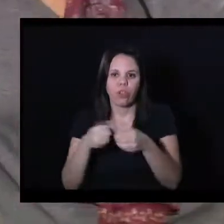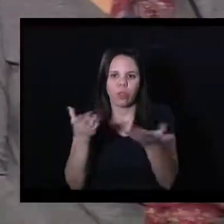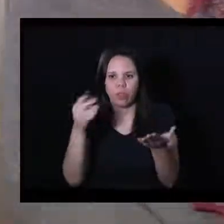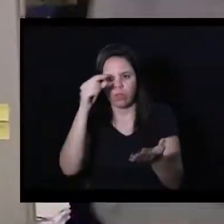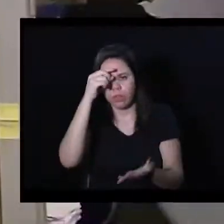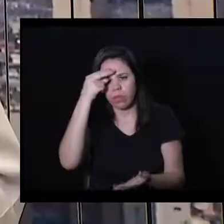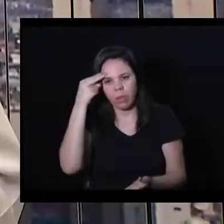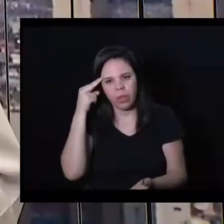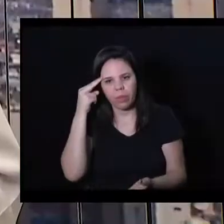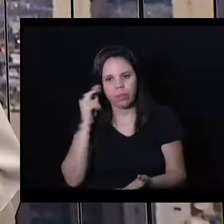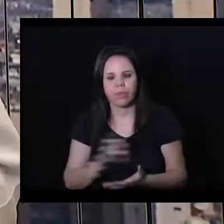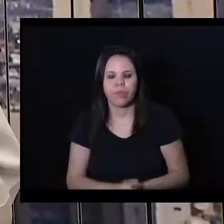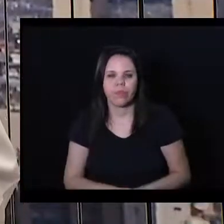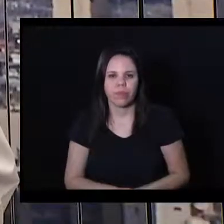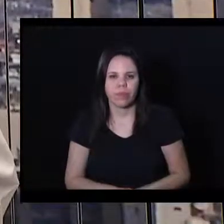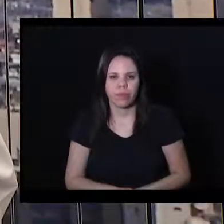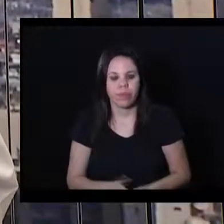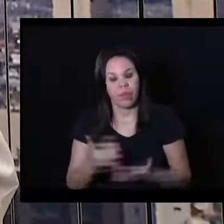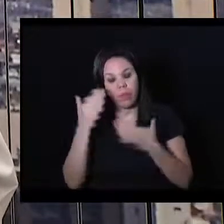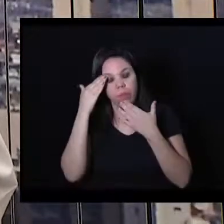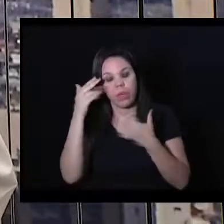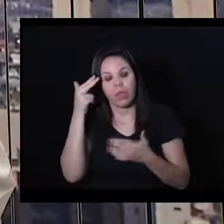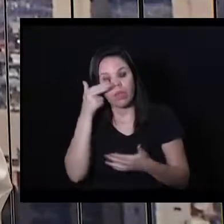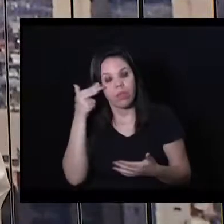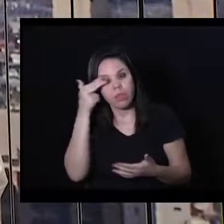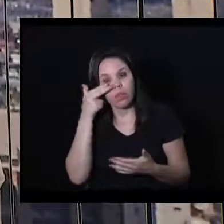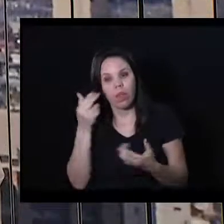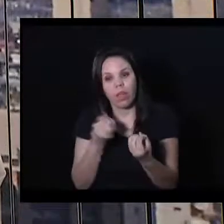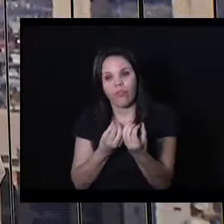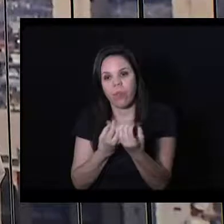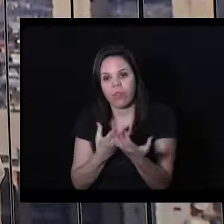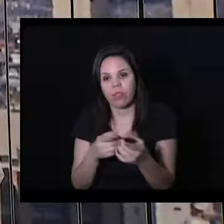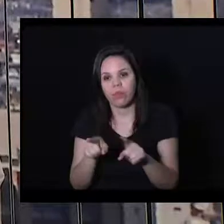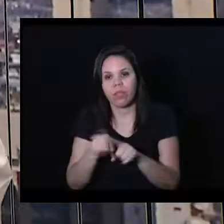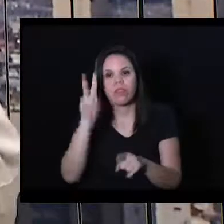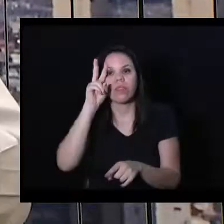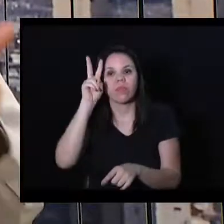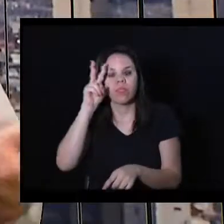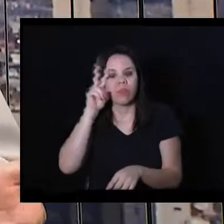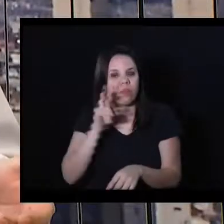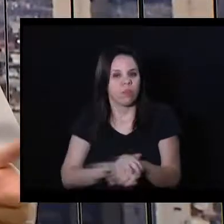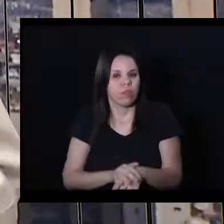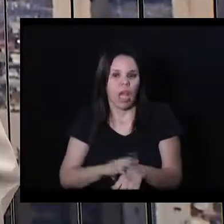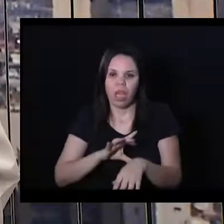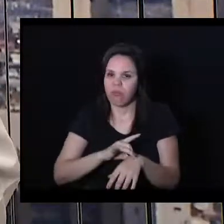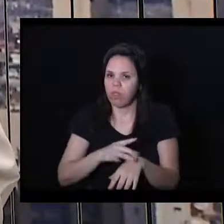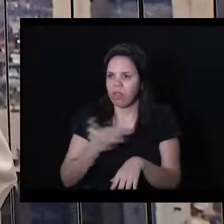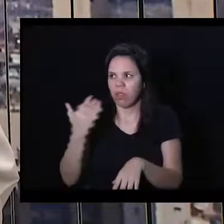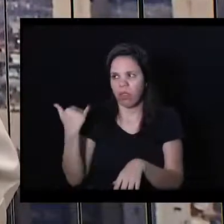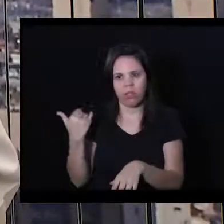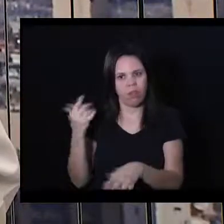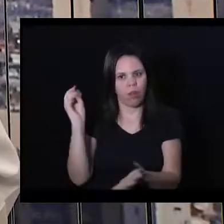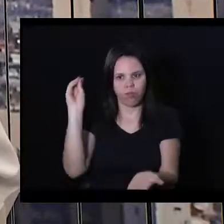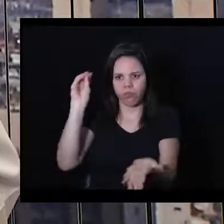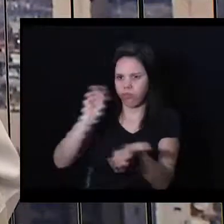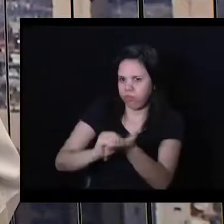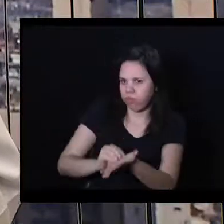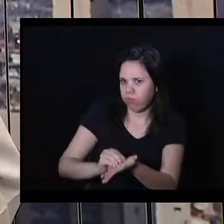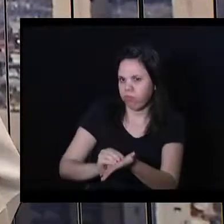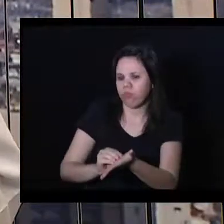Gabriel. Obrigado, André, pelas informações. Lembrando que a doença não era registrada na cidade desde